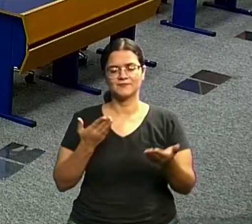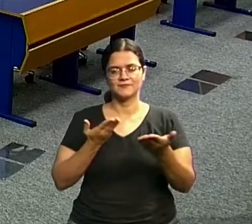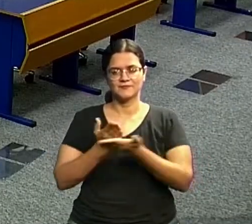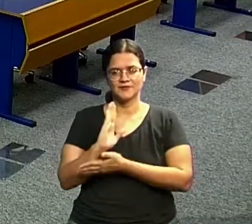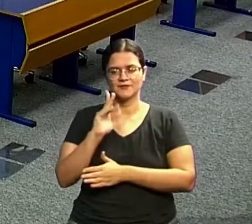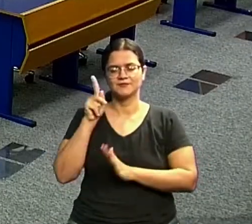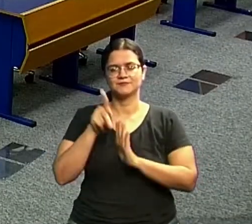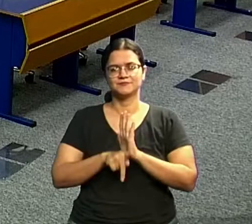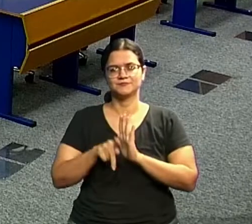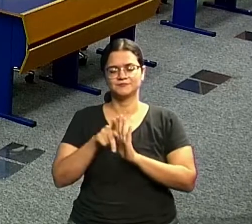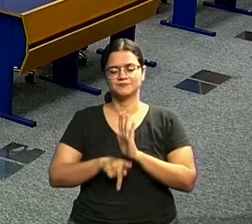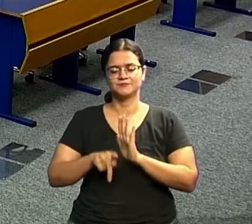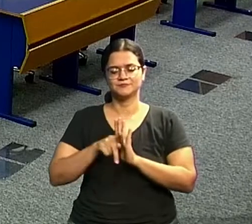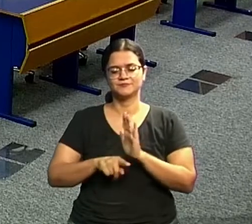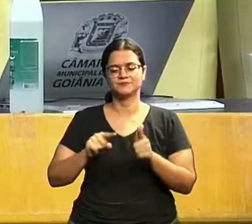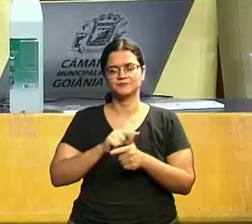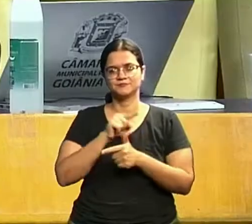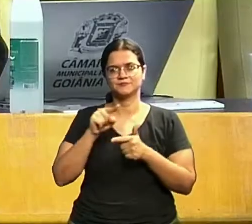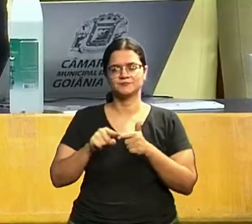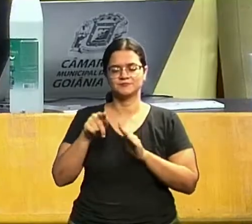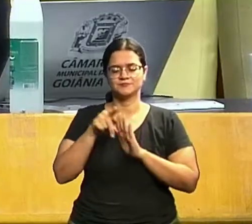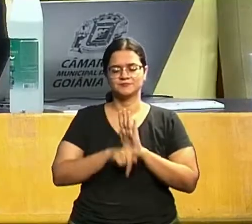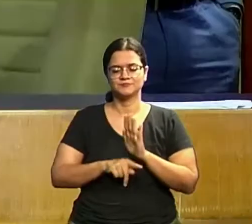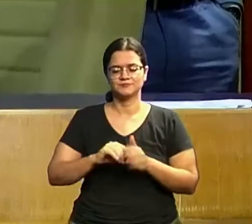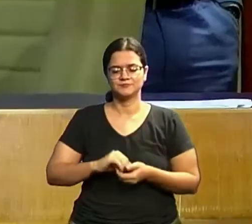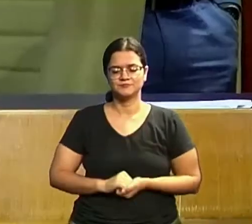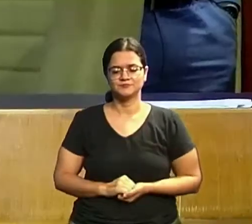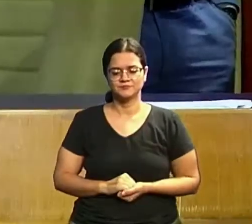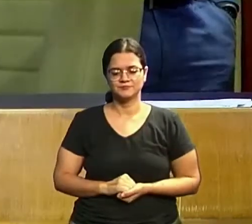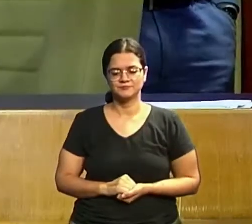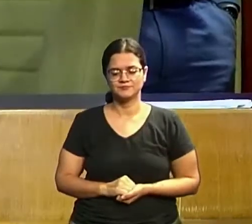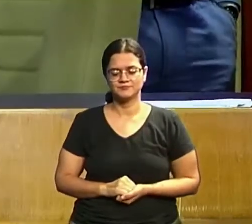manifestem. Aprovado o projeto, vereador Santana. Próximo.